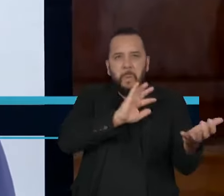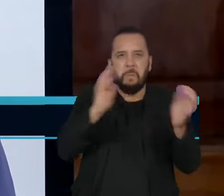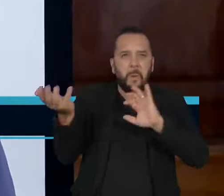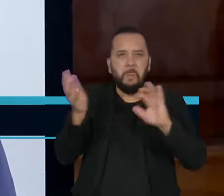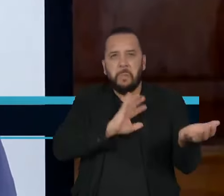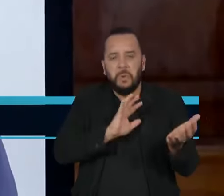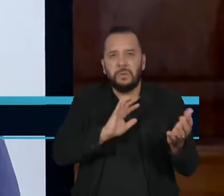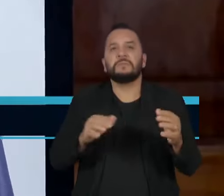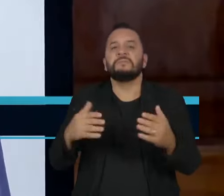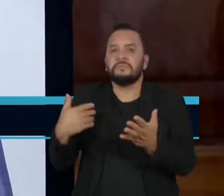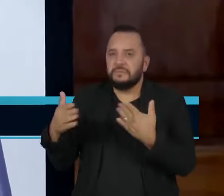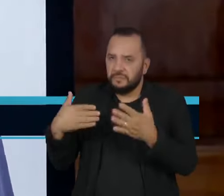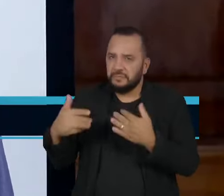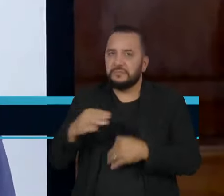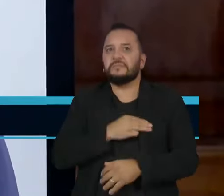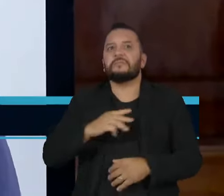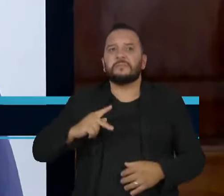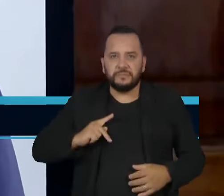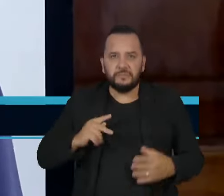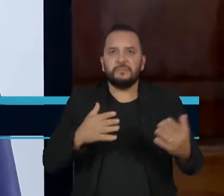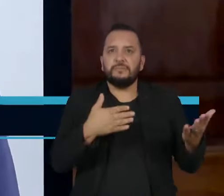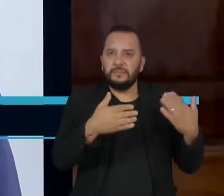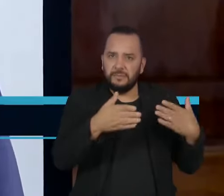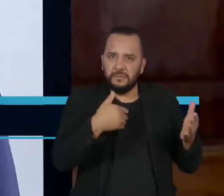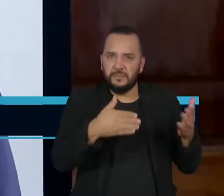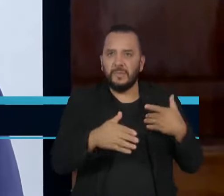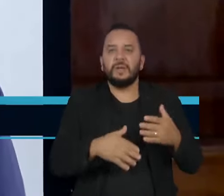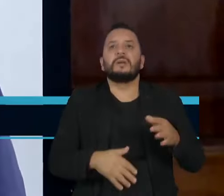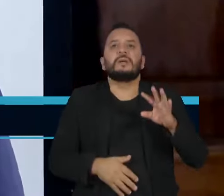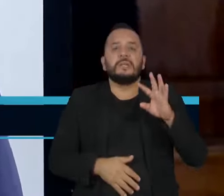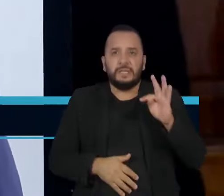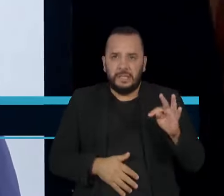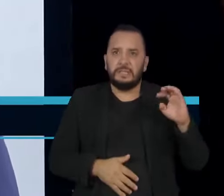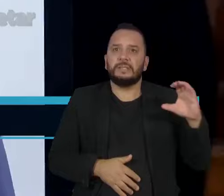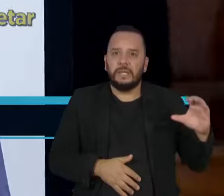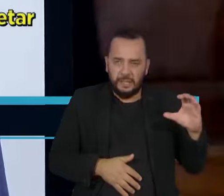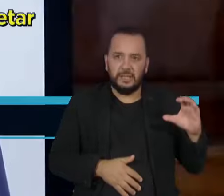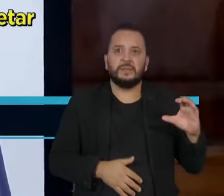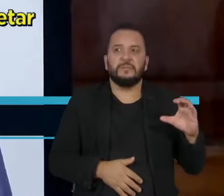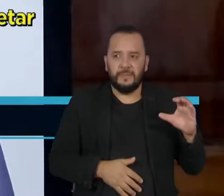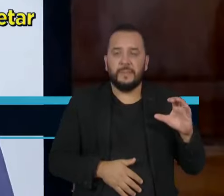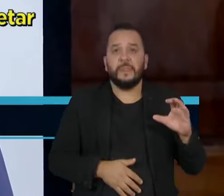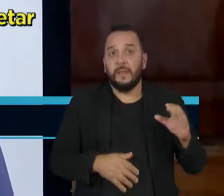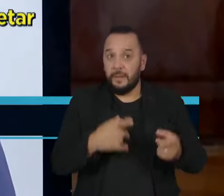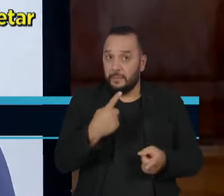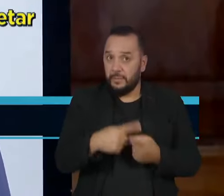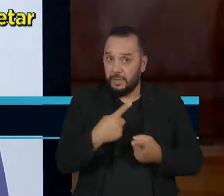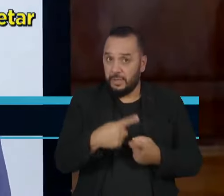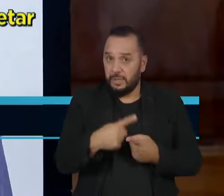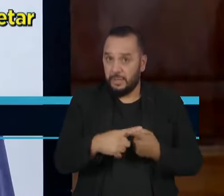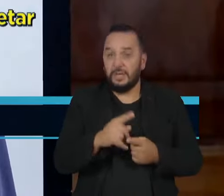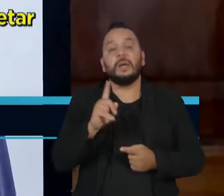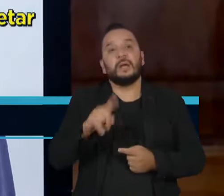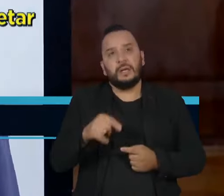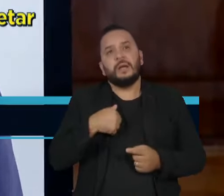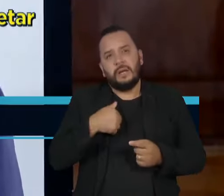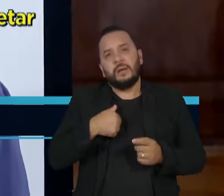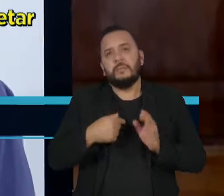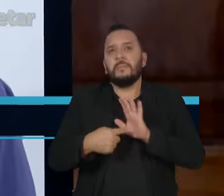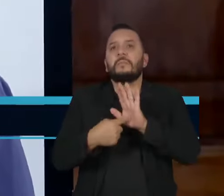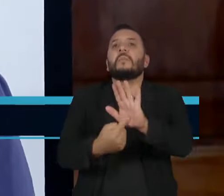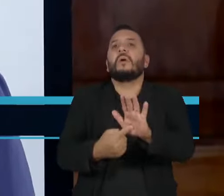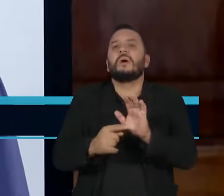dialogando com o Ministério Público, dialogando com o Tribunal de Contas, porque isso indicativamente